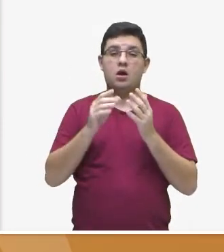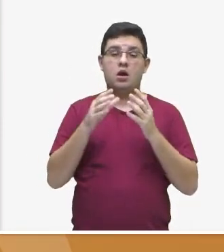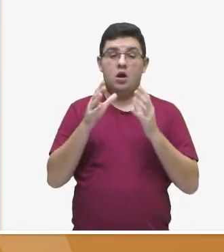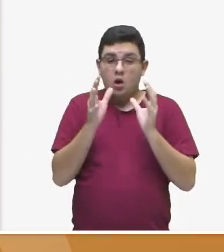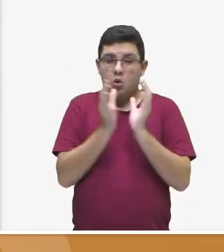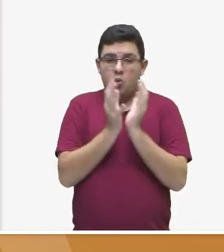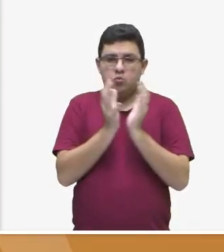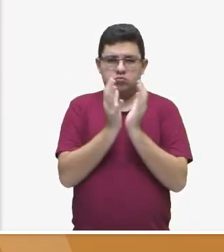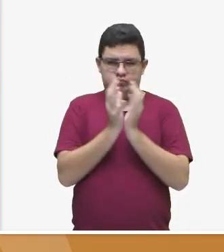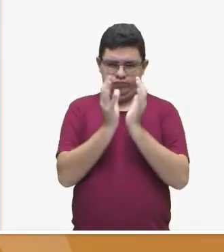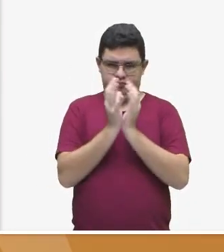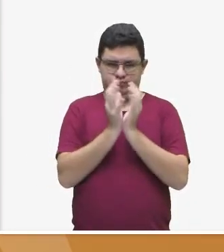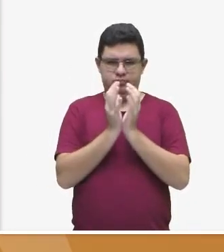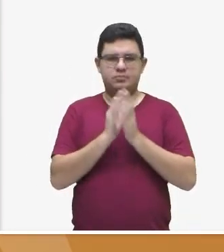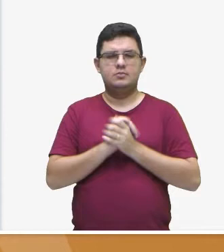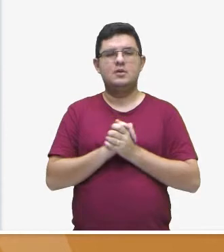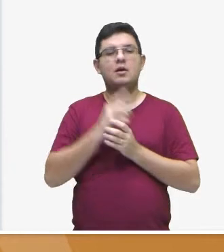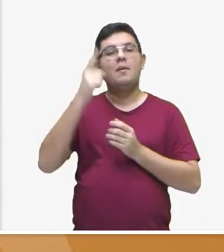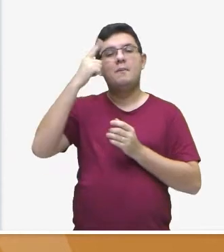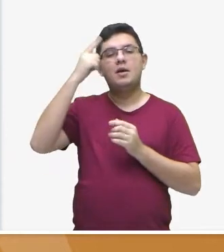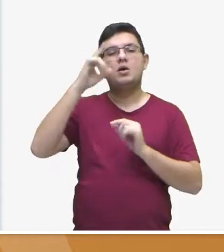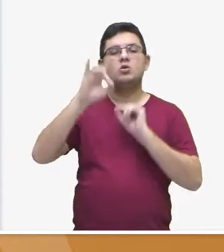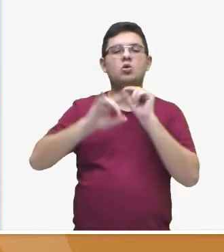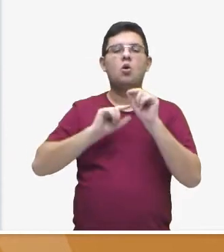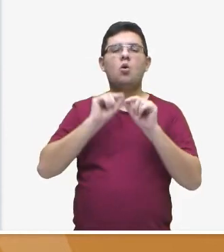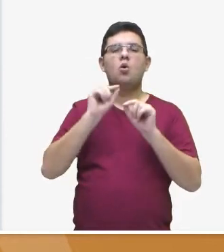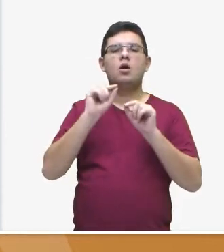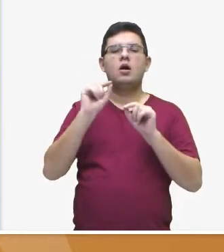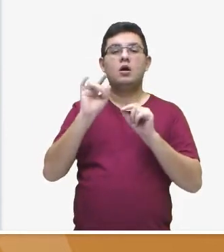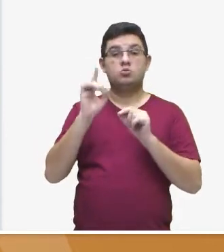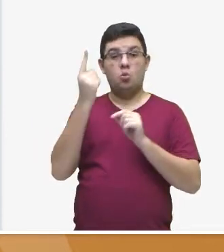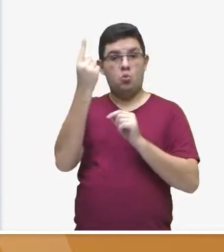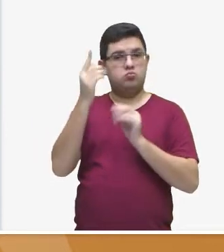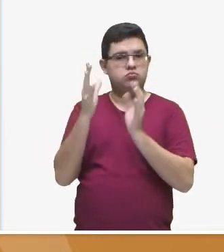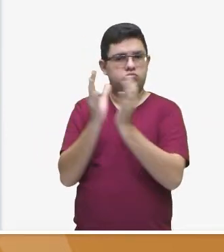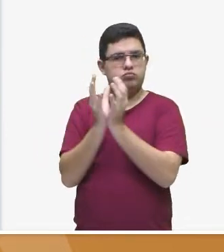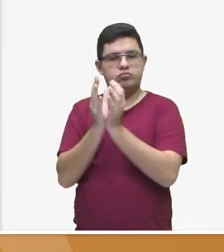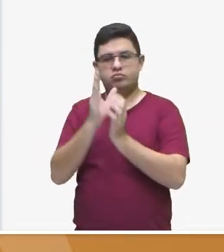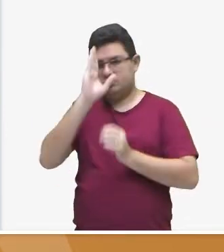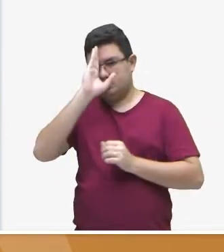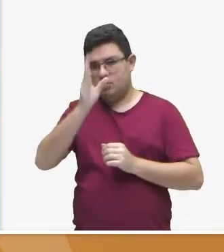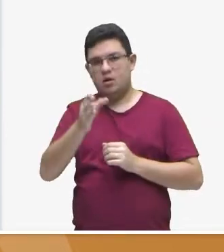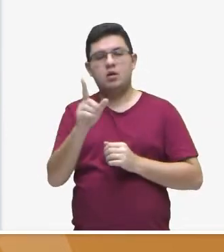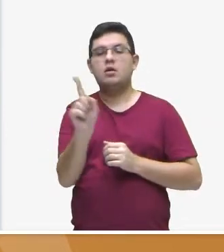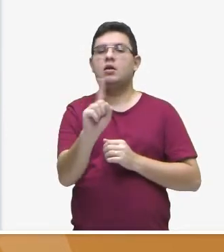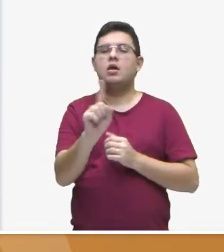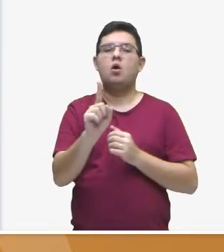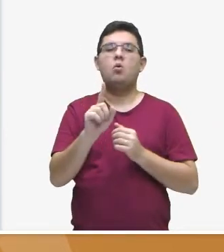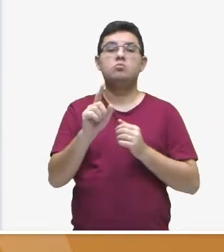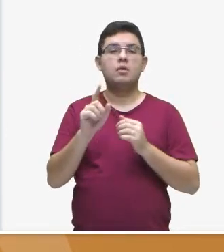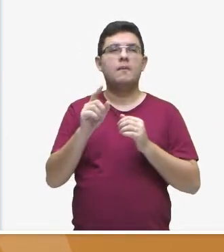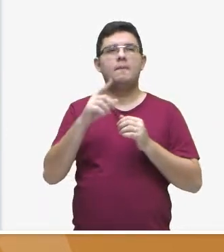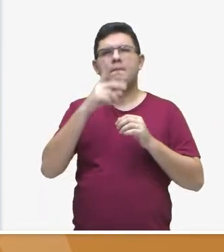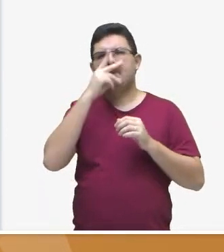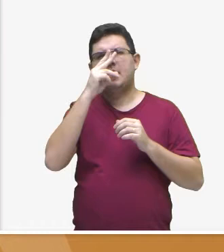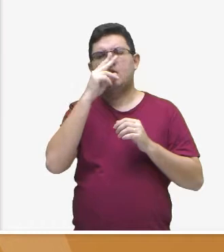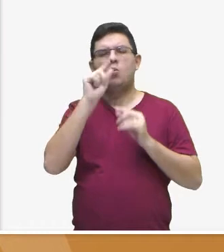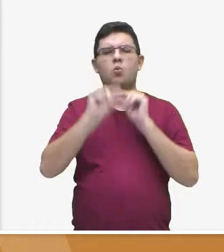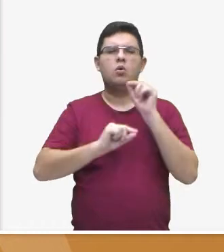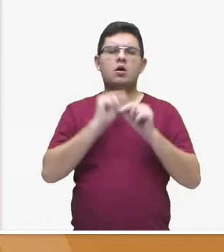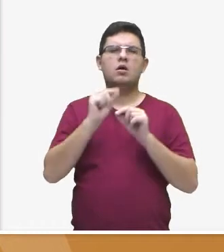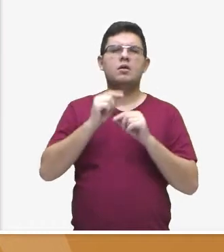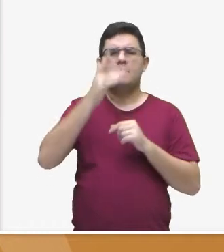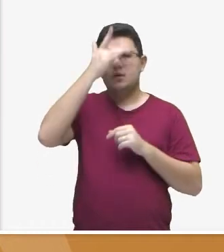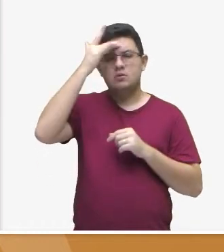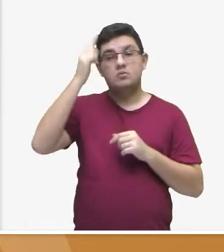região. Então, assim, não era um vazio, a terra não era vazia, porque a ideia que parece que a história conta é de